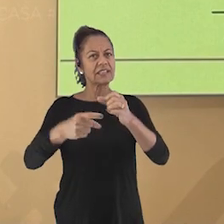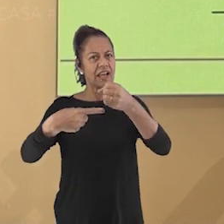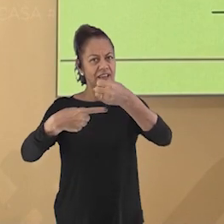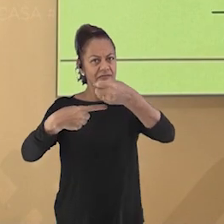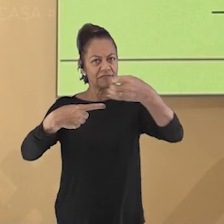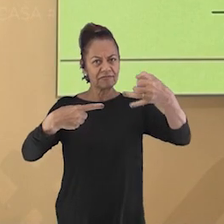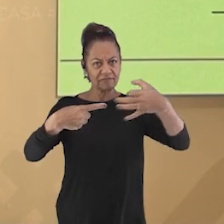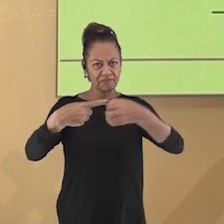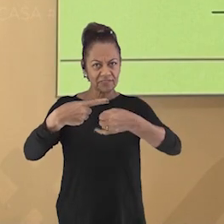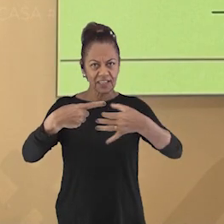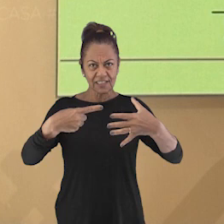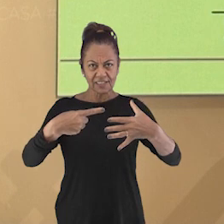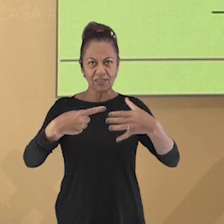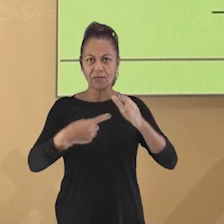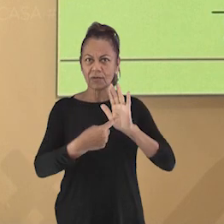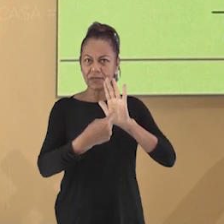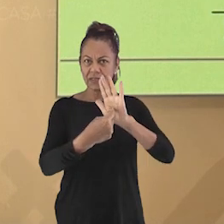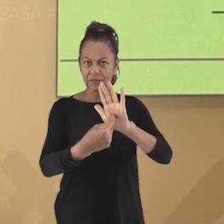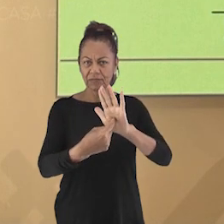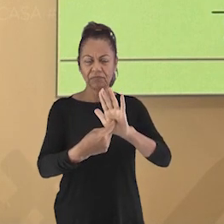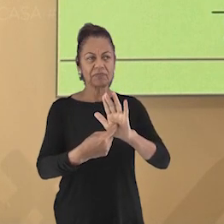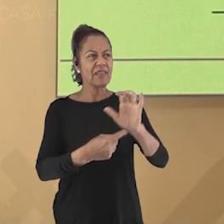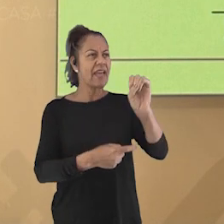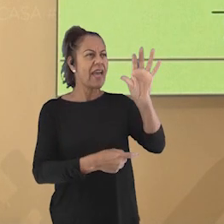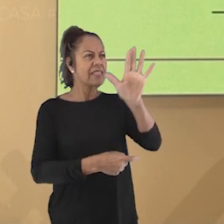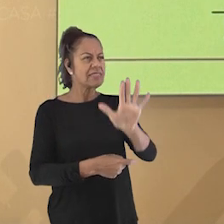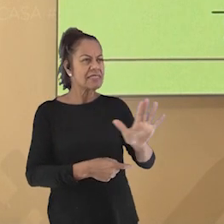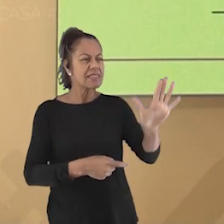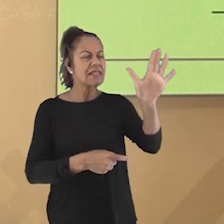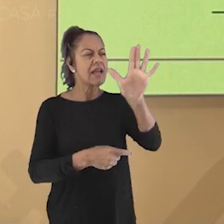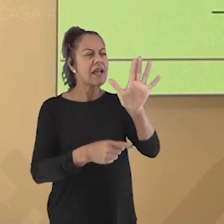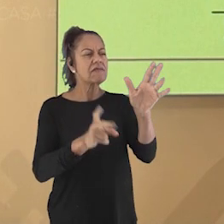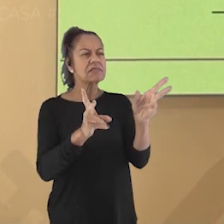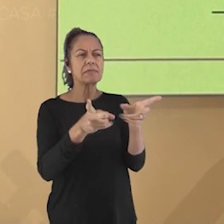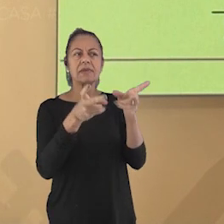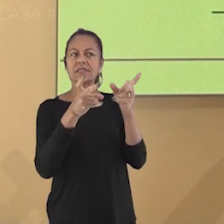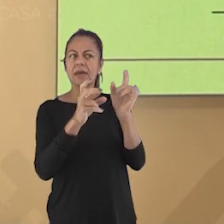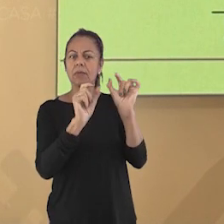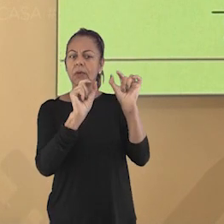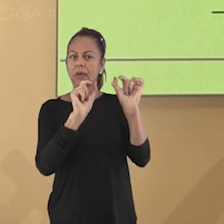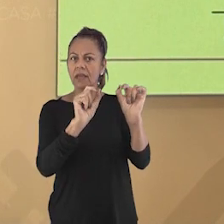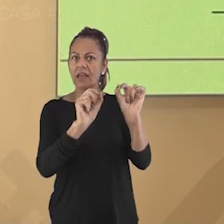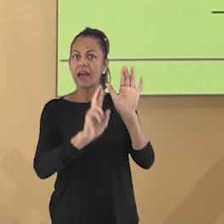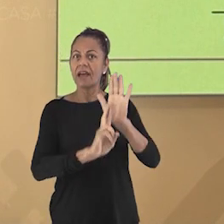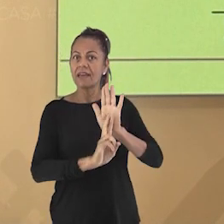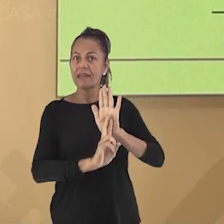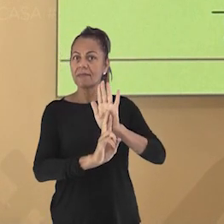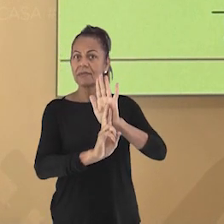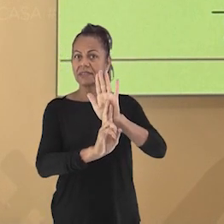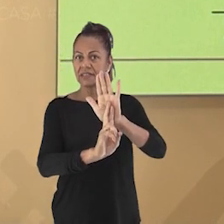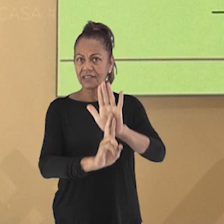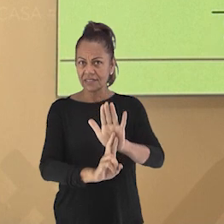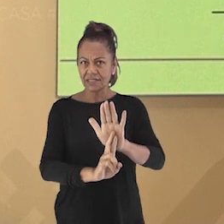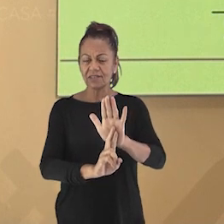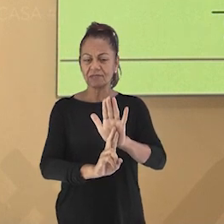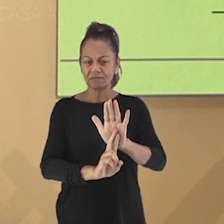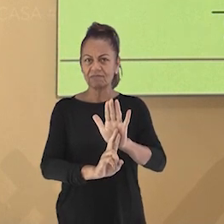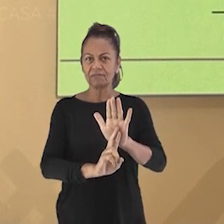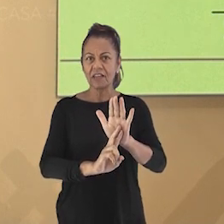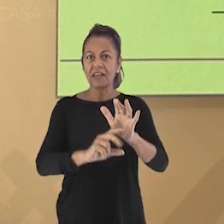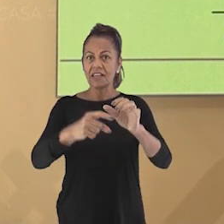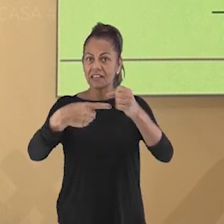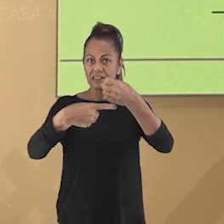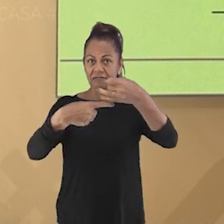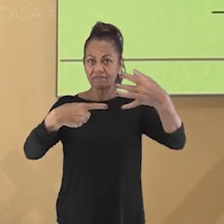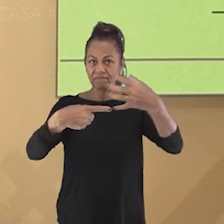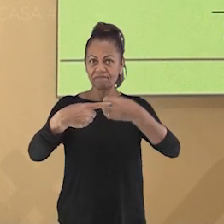Bem, aqui na tela você pode perceber e ver a representação em forma de fração